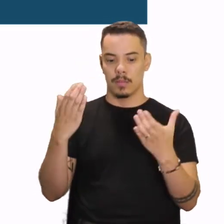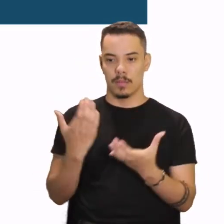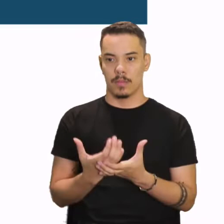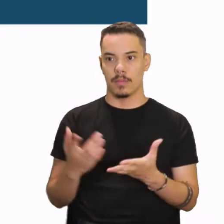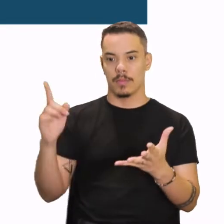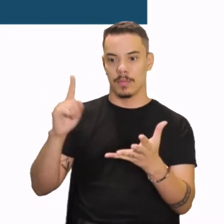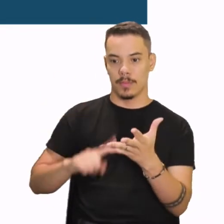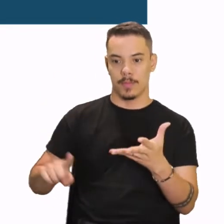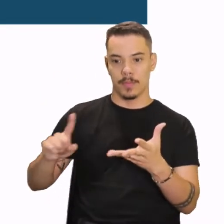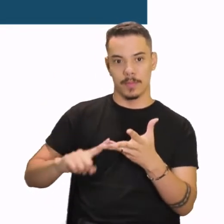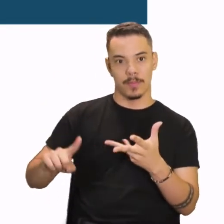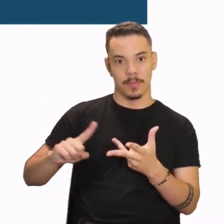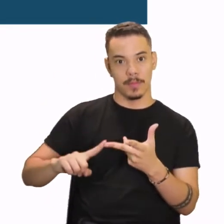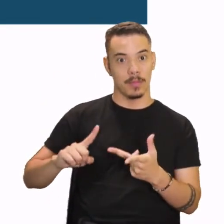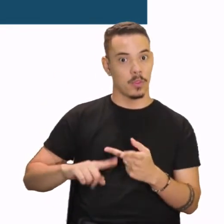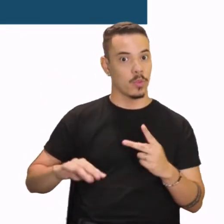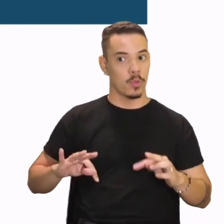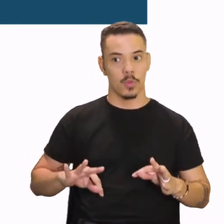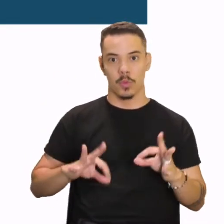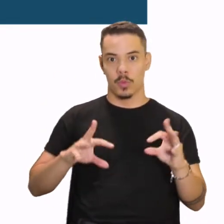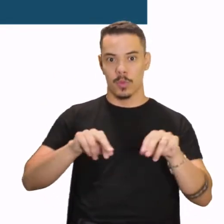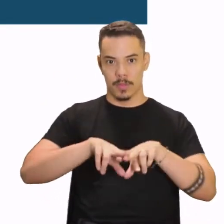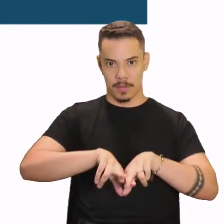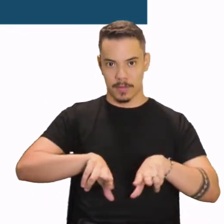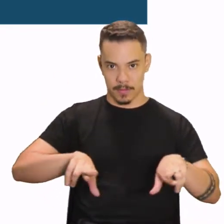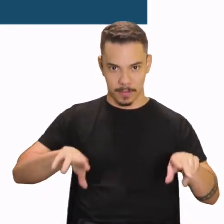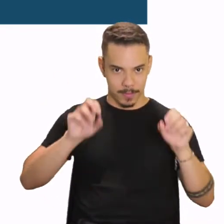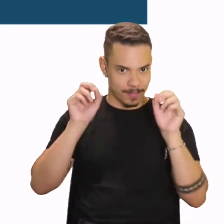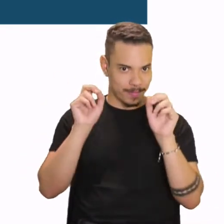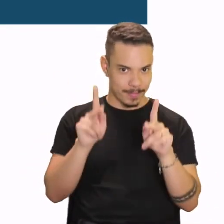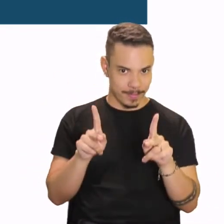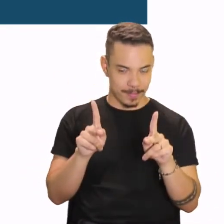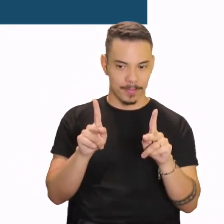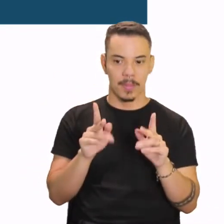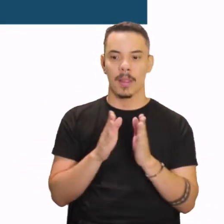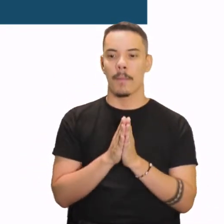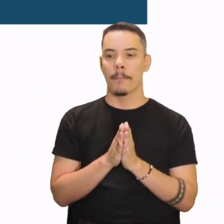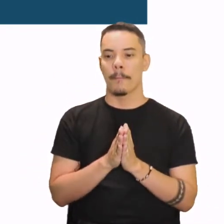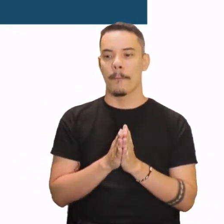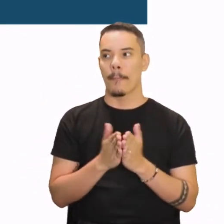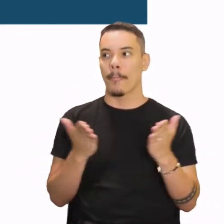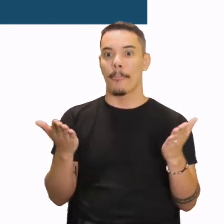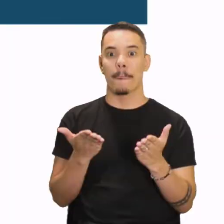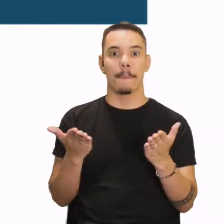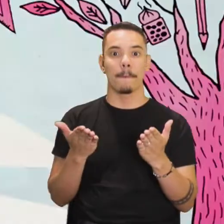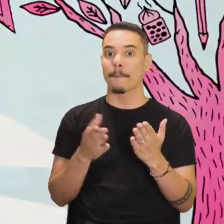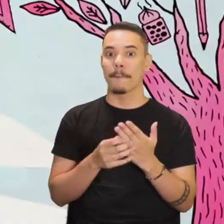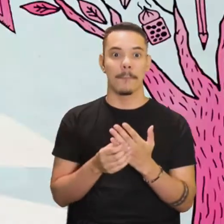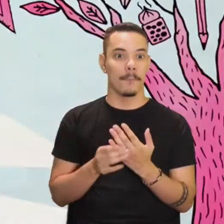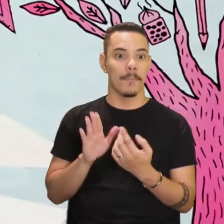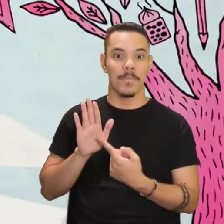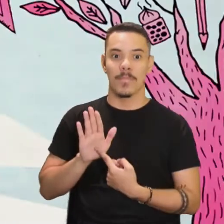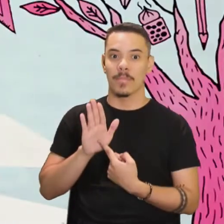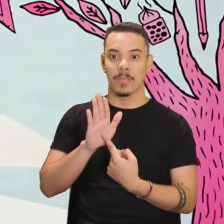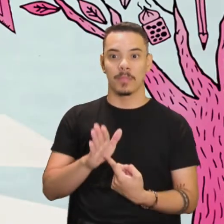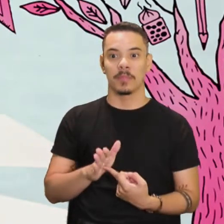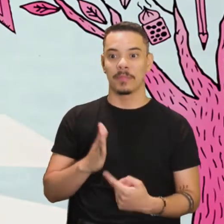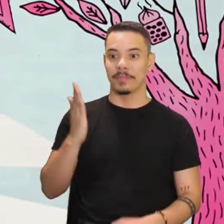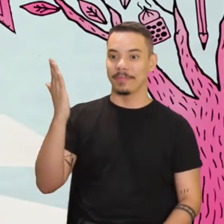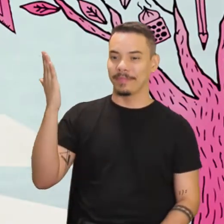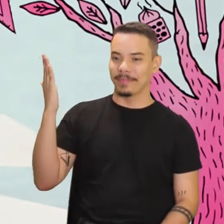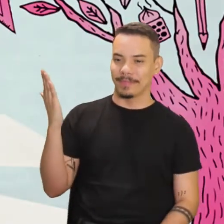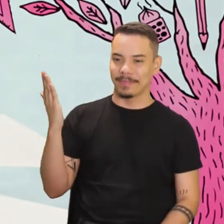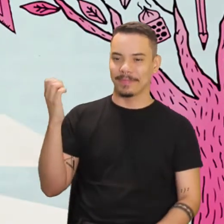e etc Olha que quem está chegando é ela nada mais